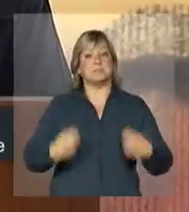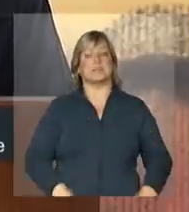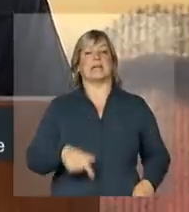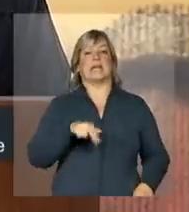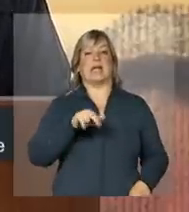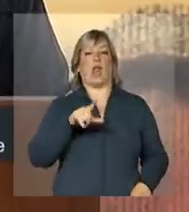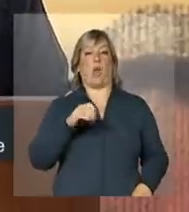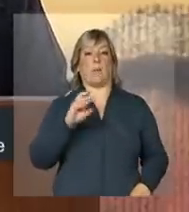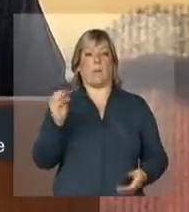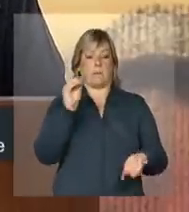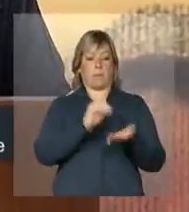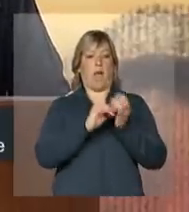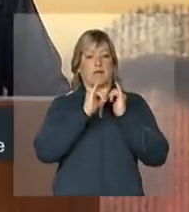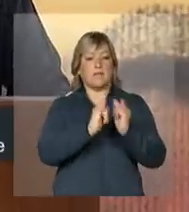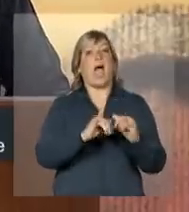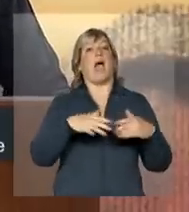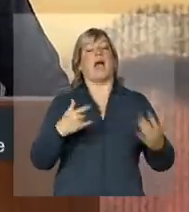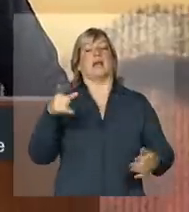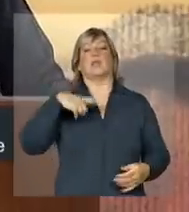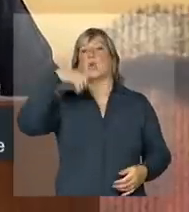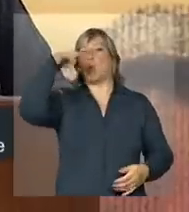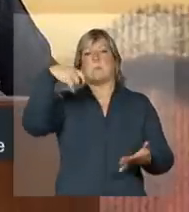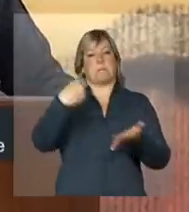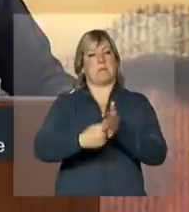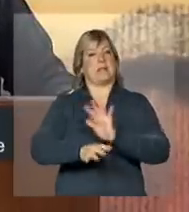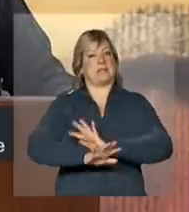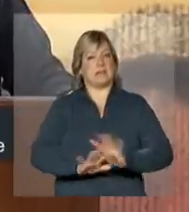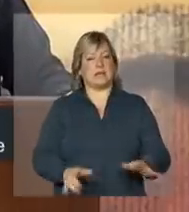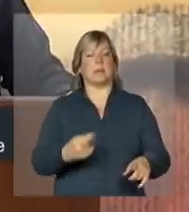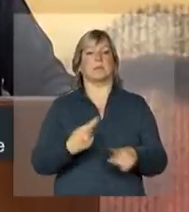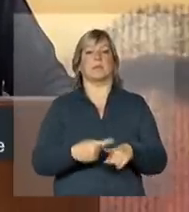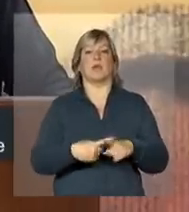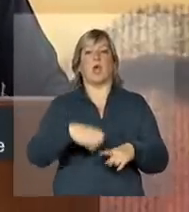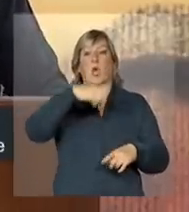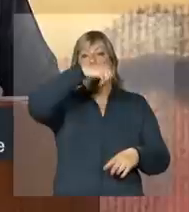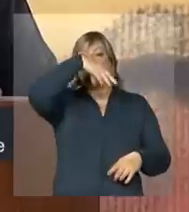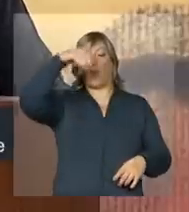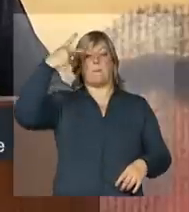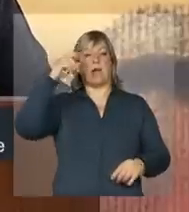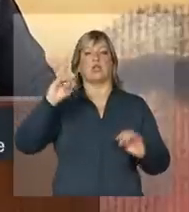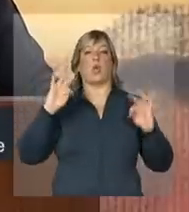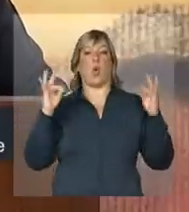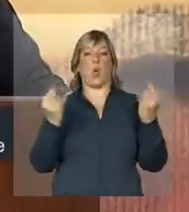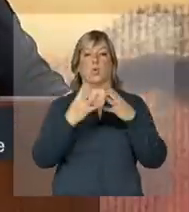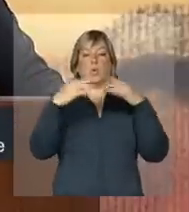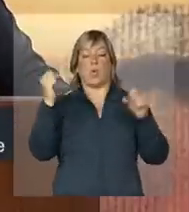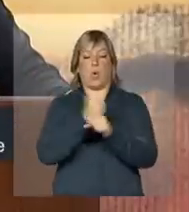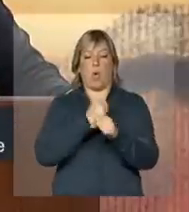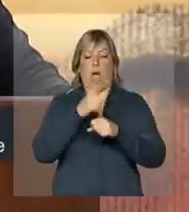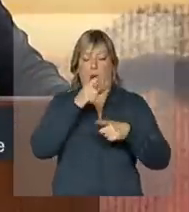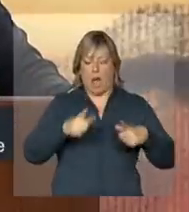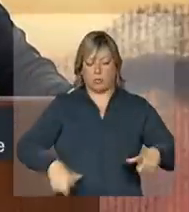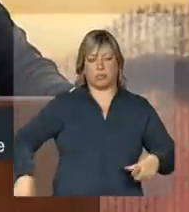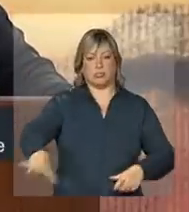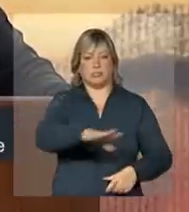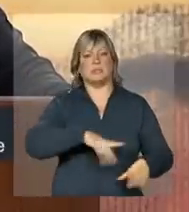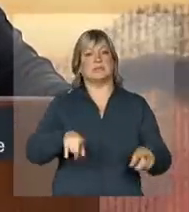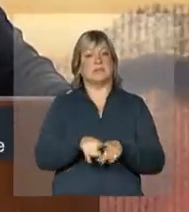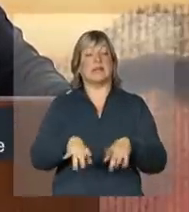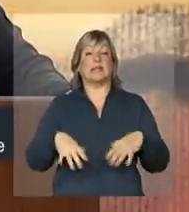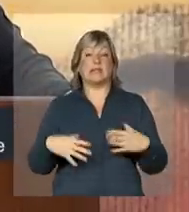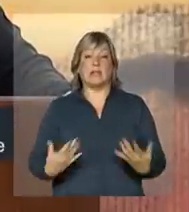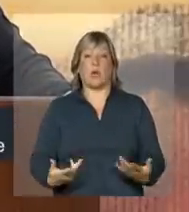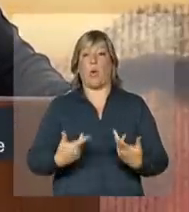concedido o Luz Para Todos a prioridade na construção de cisternas e um conjunto de outras ações então estamos